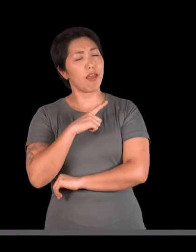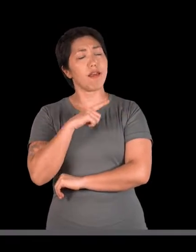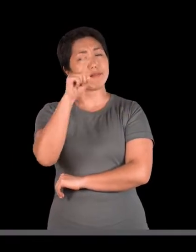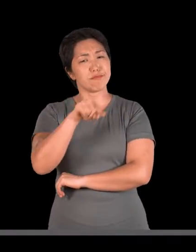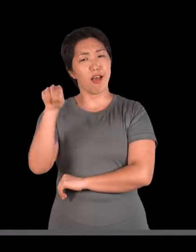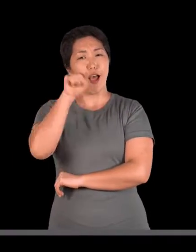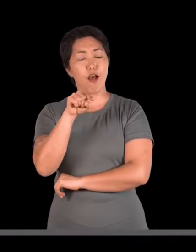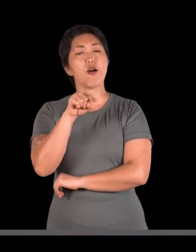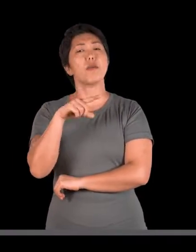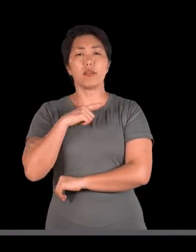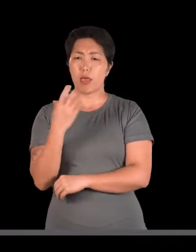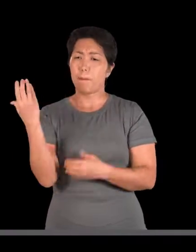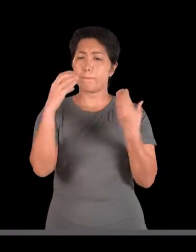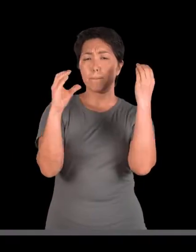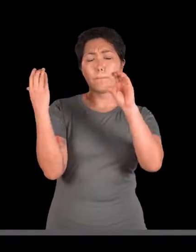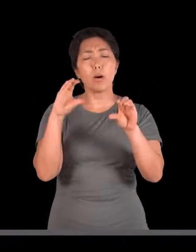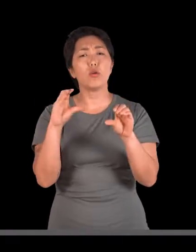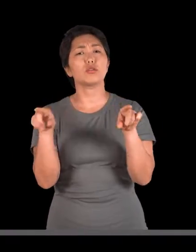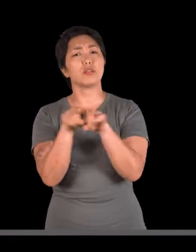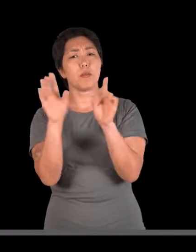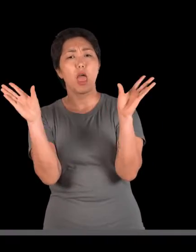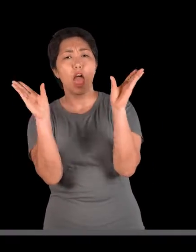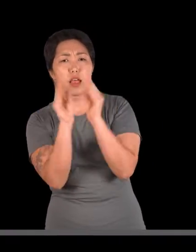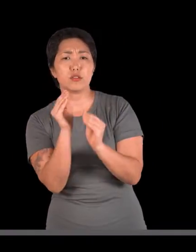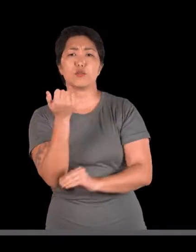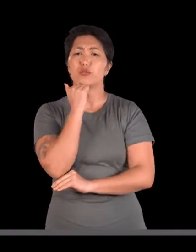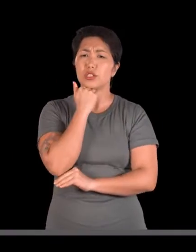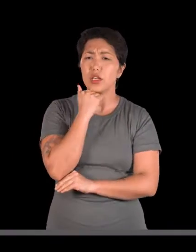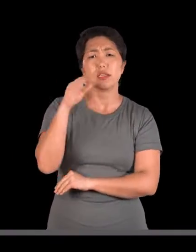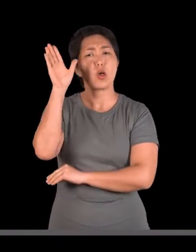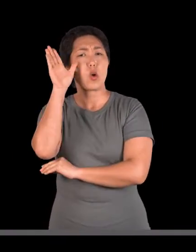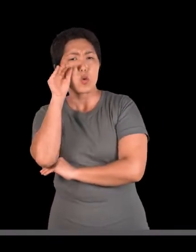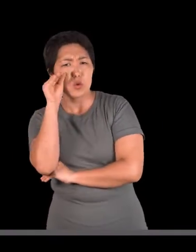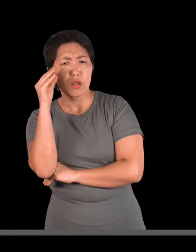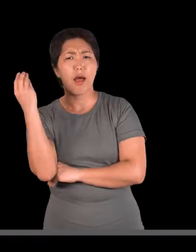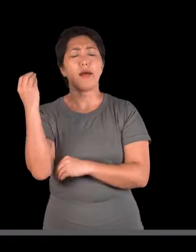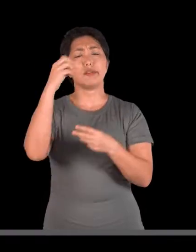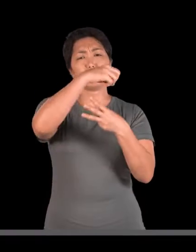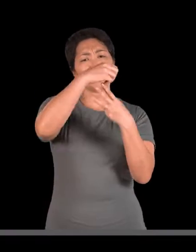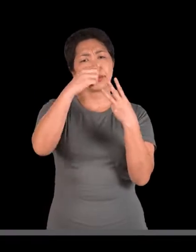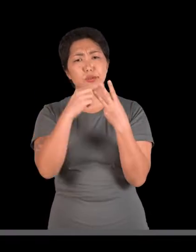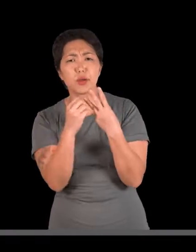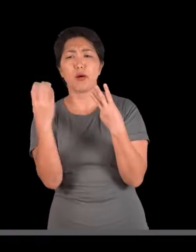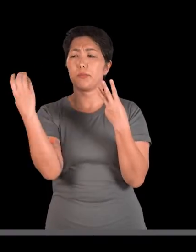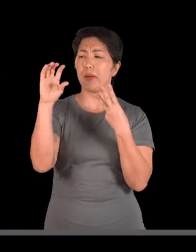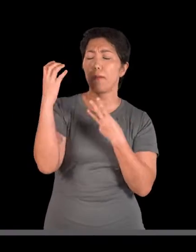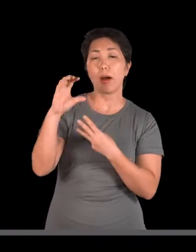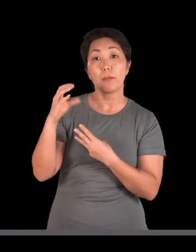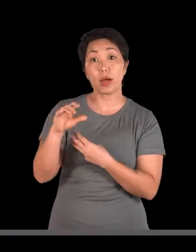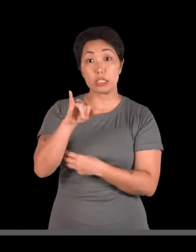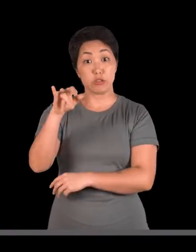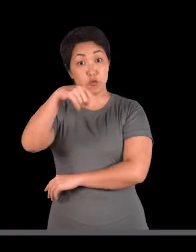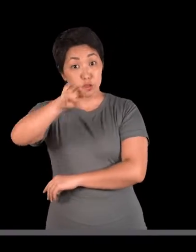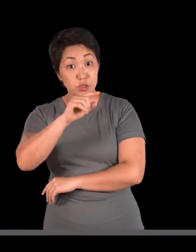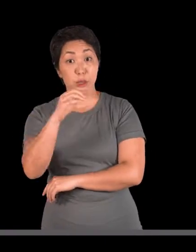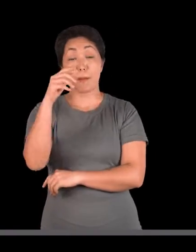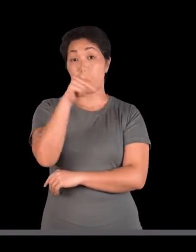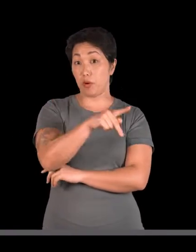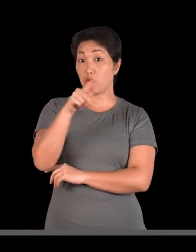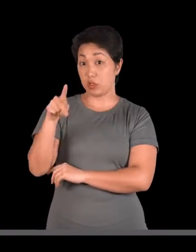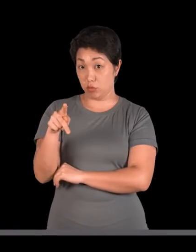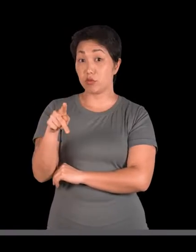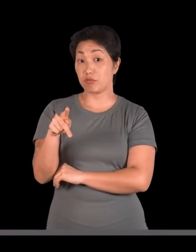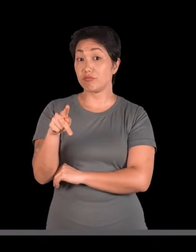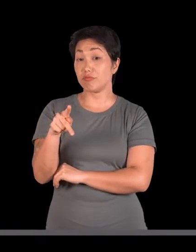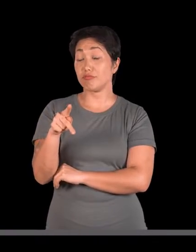ali posts, resumos de ciências, curiosidades no quadro Você Sabia, stories comentando ali muita coisa. Você que é professor no meu Instagram,